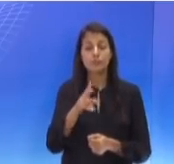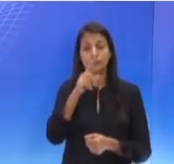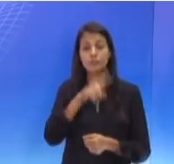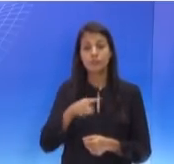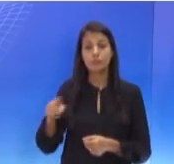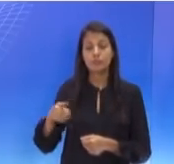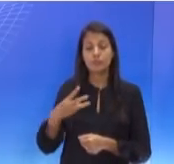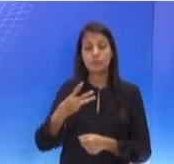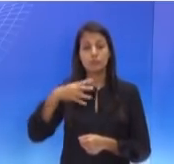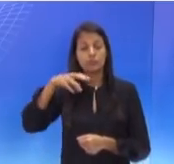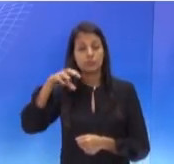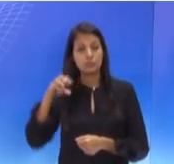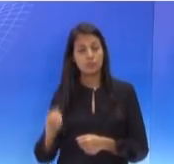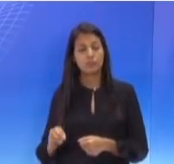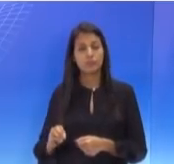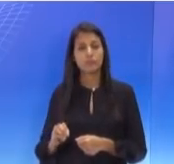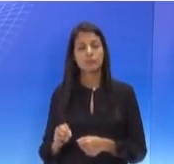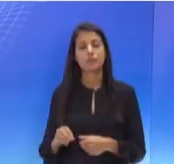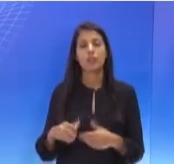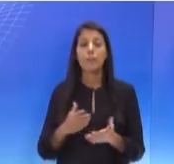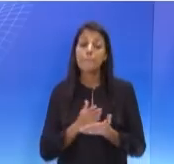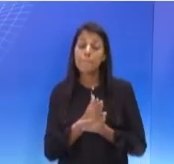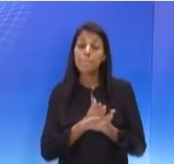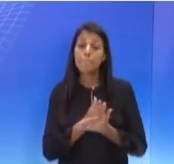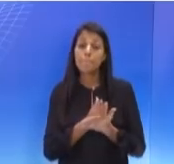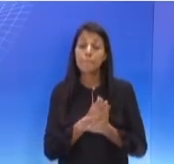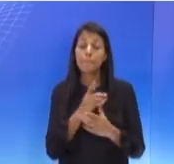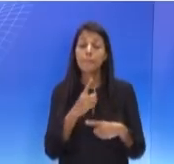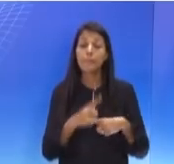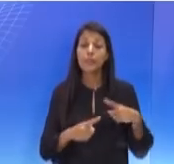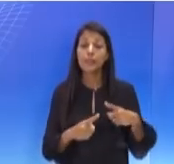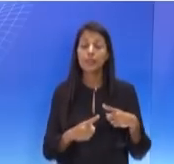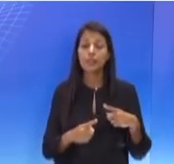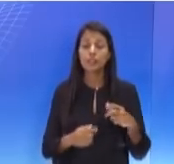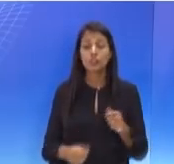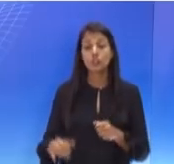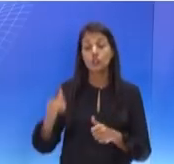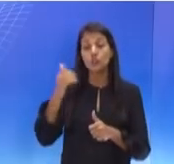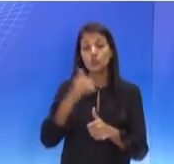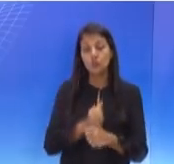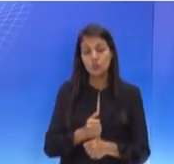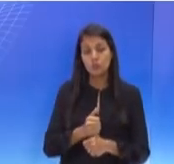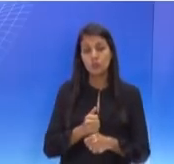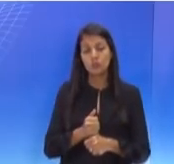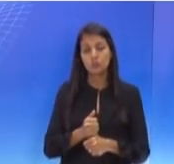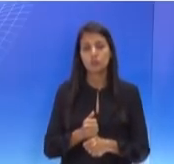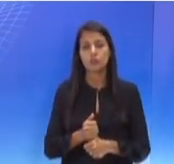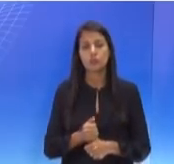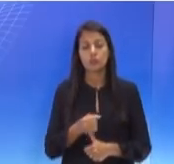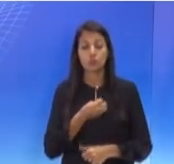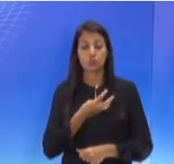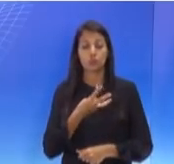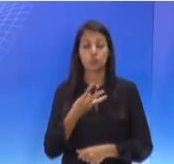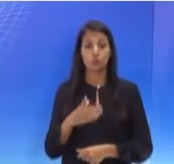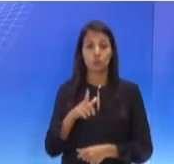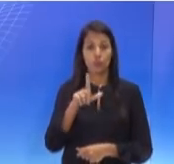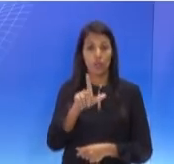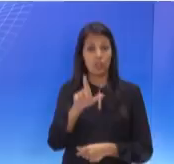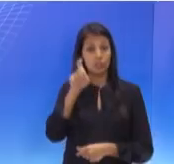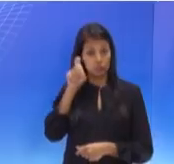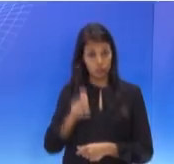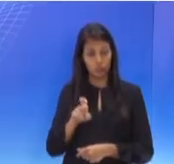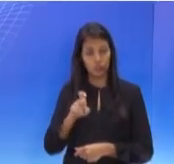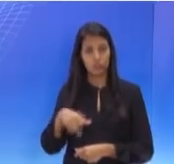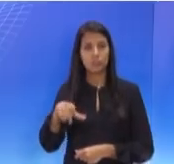ou 0,5. Substituindo esses valores na fórmula, lá na função L de x,